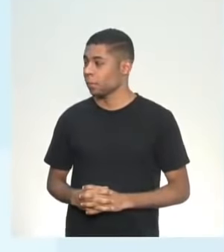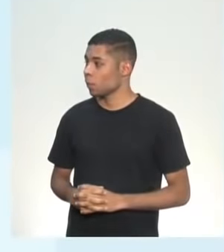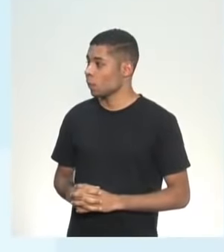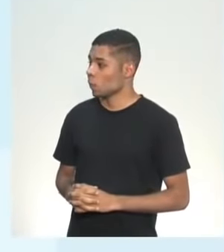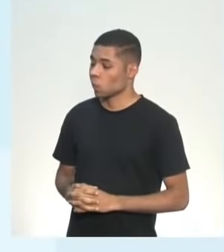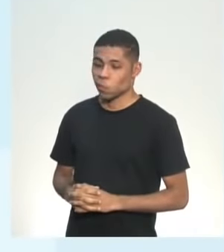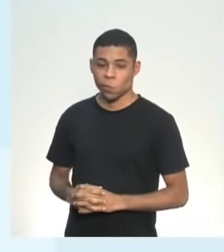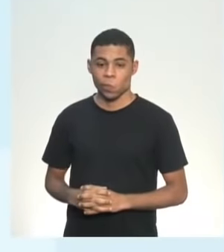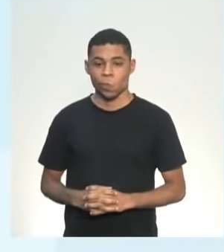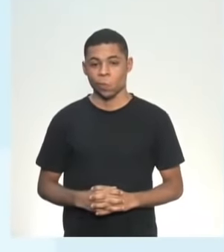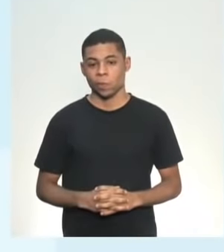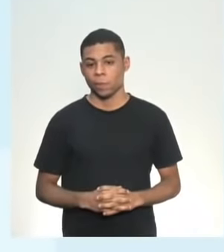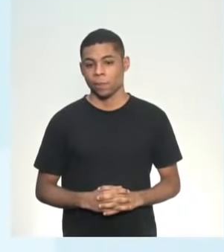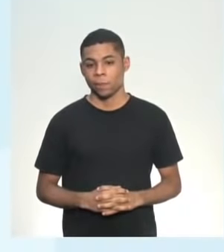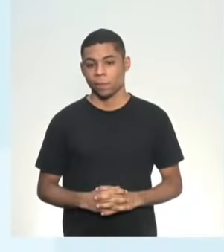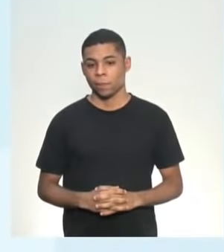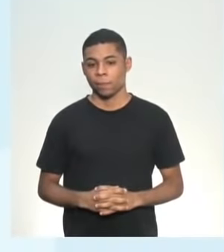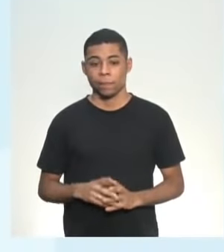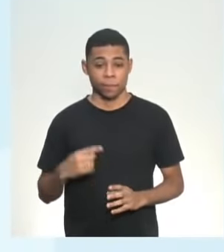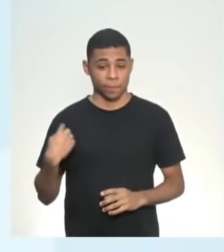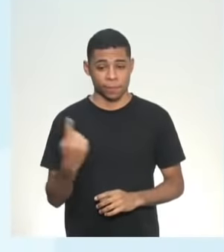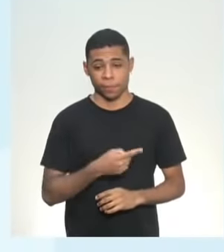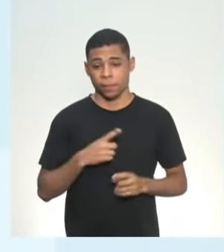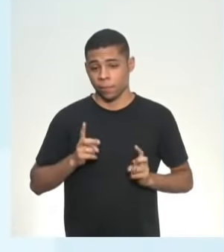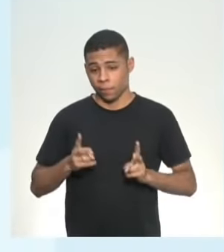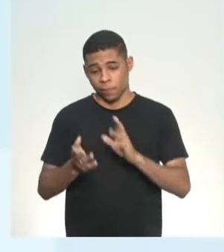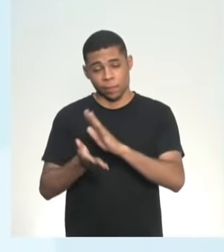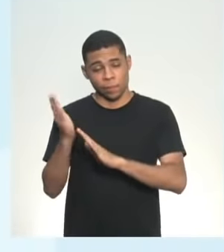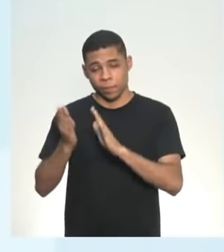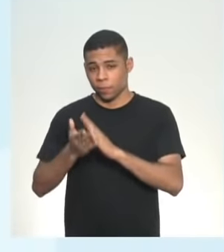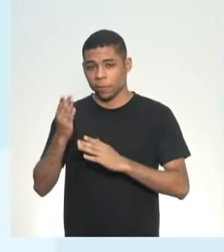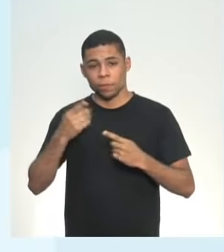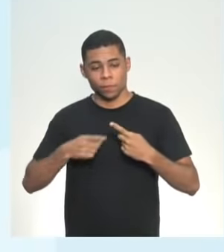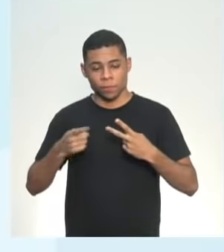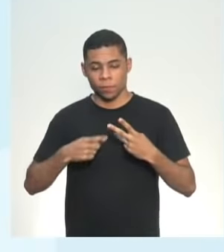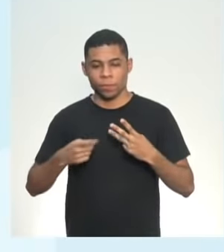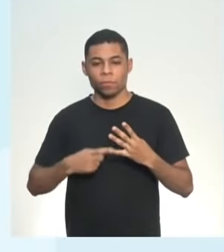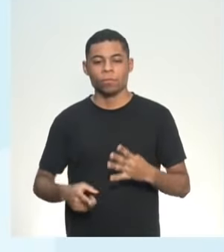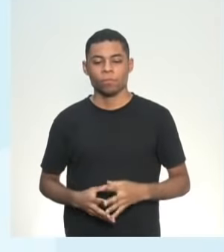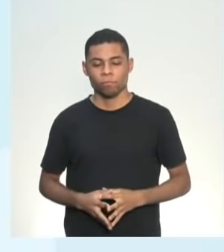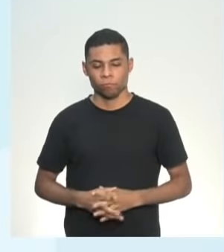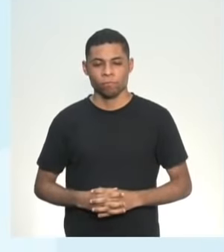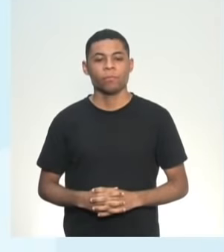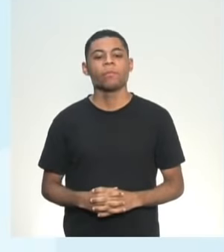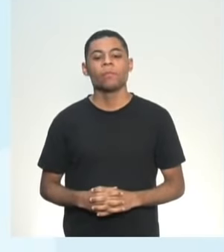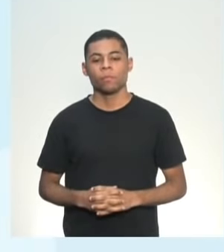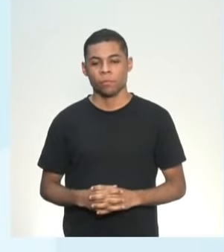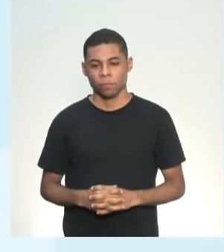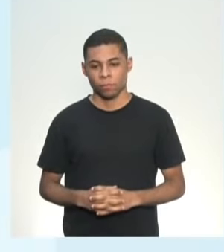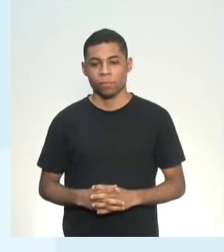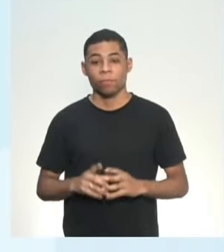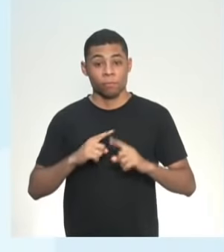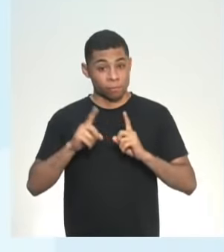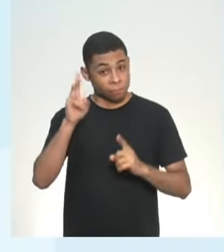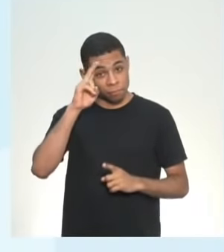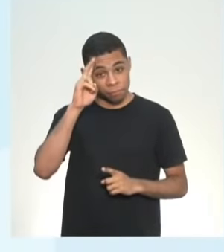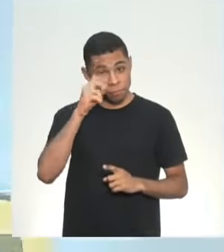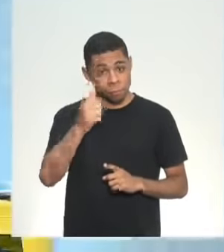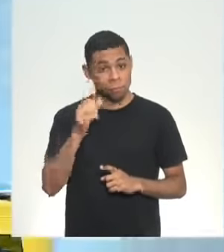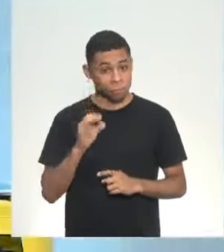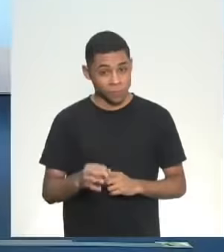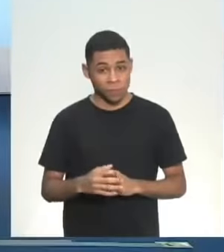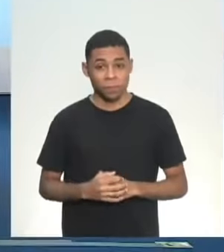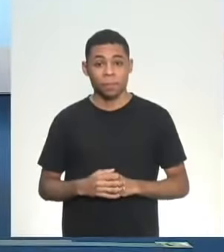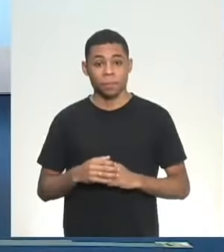é I always go out on the weekend eu sempre saio aos finais de semana mas lembraram bem né